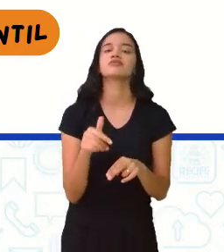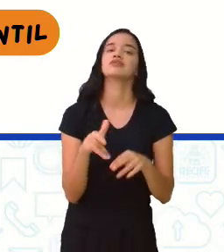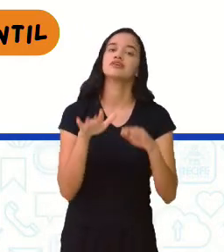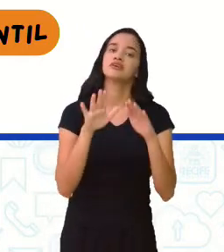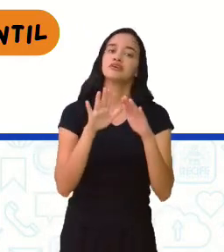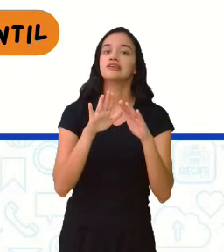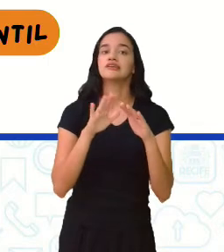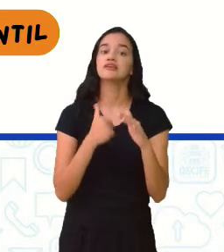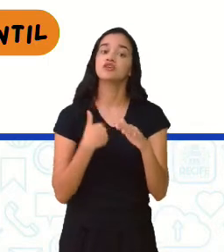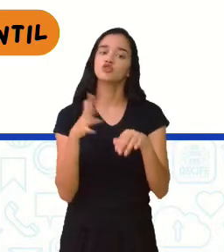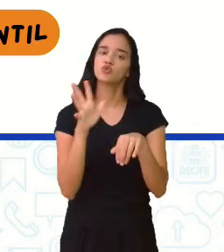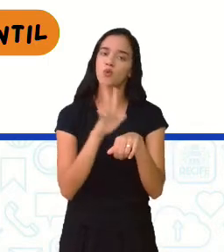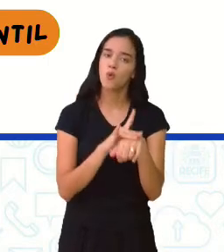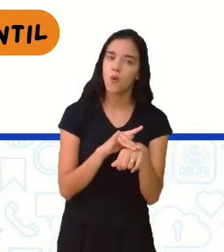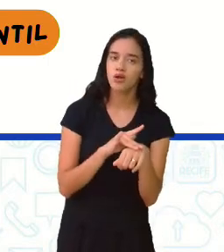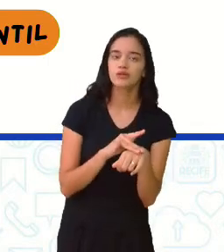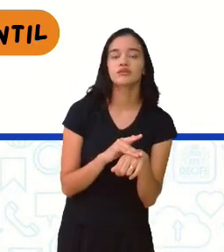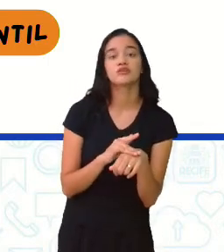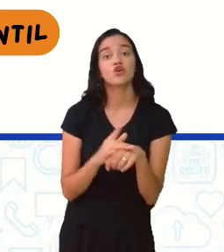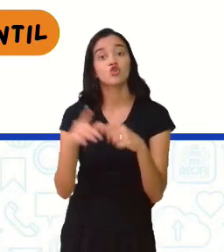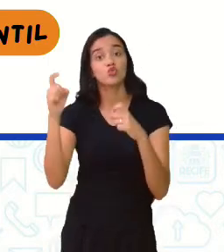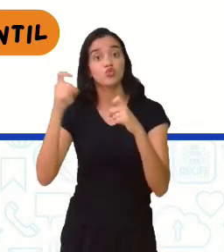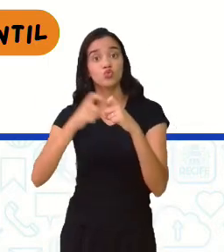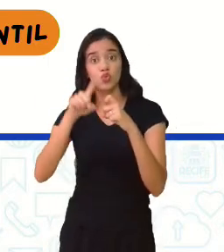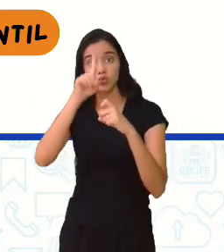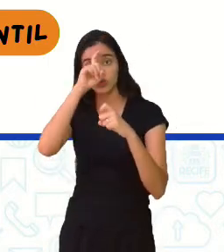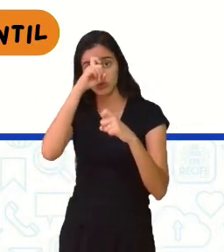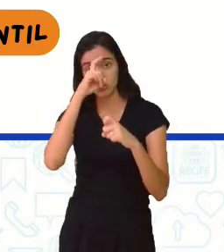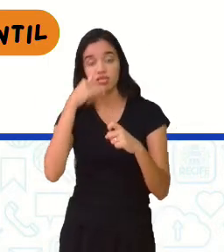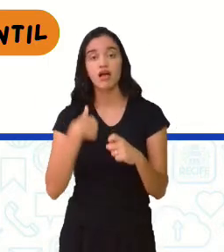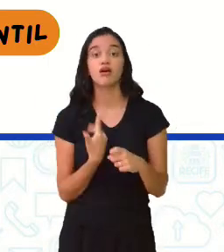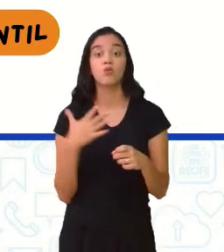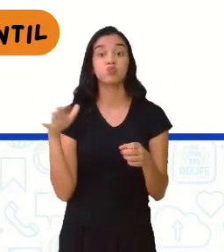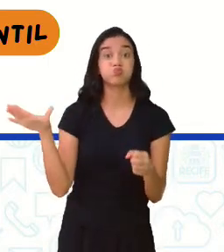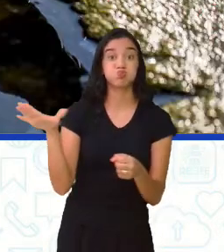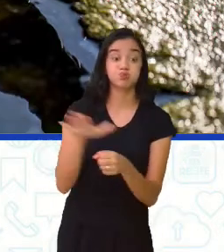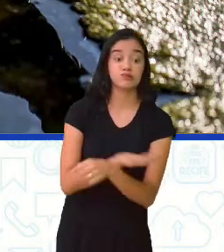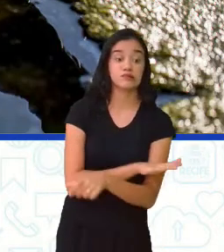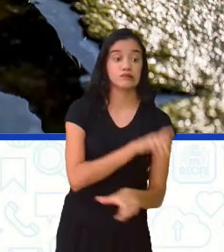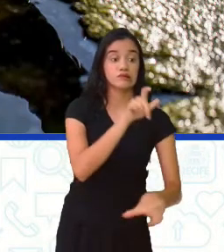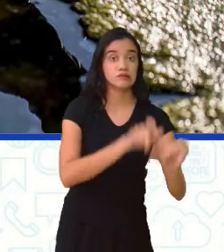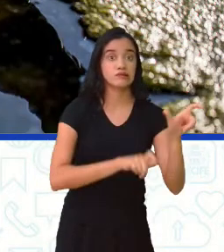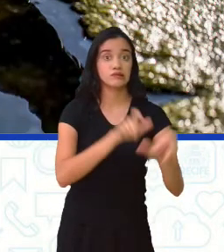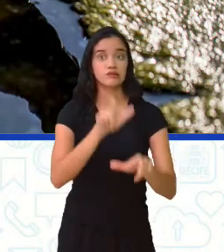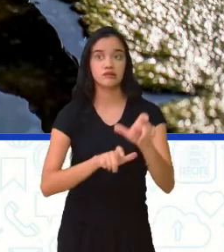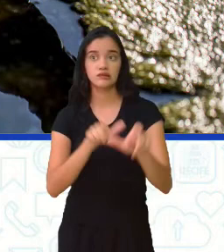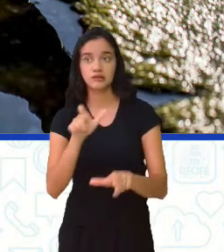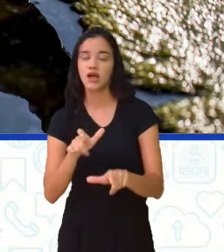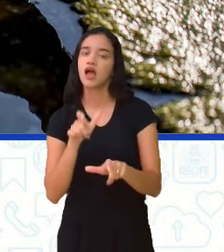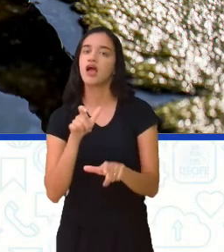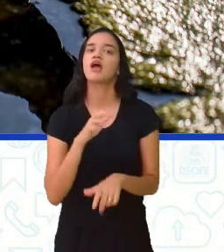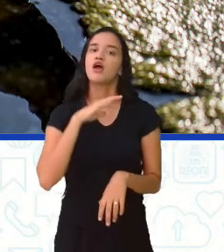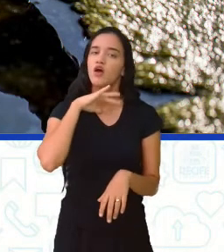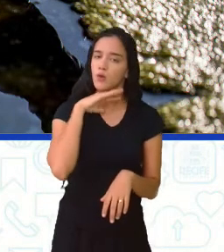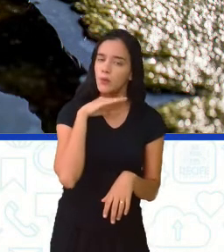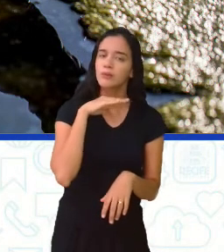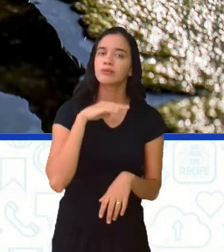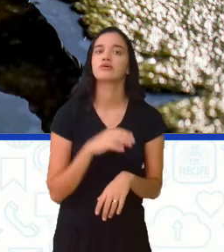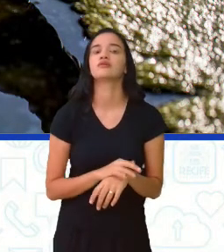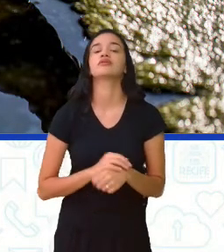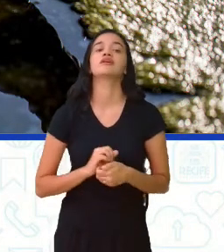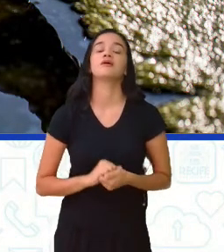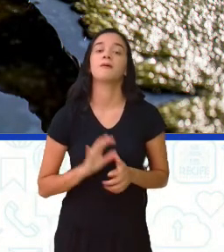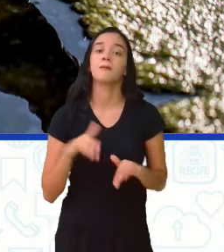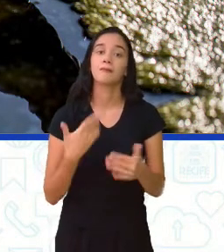né, com as pessoas doentes. Então, é toda uma questão aí ruim. Então, as consequências,